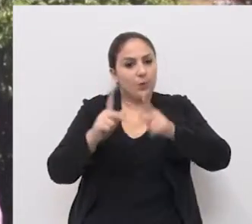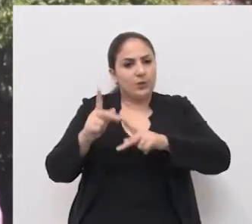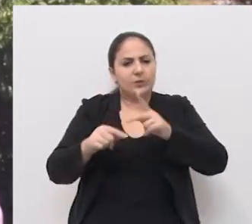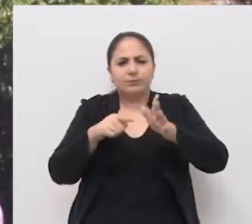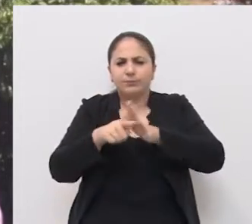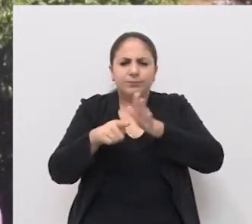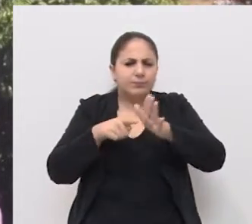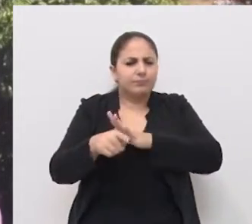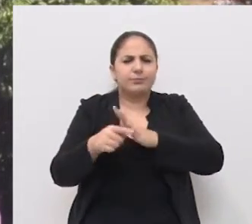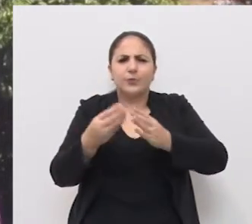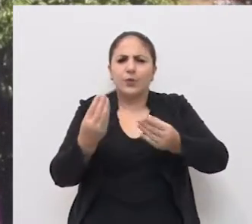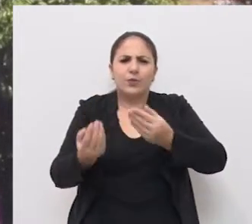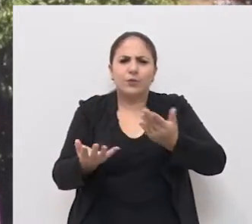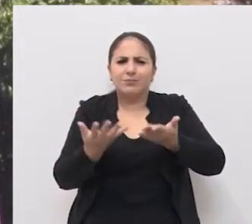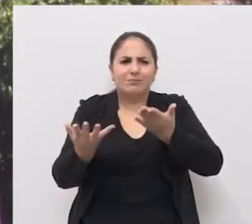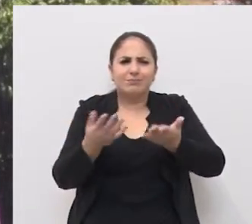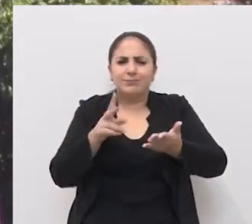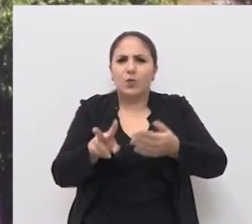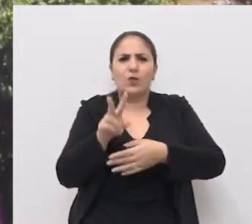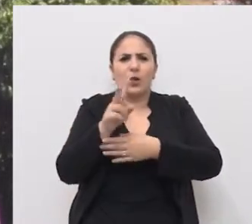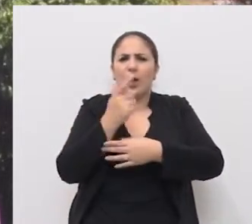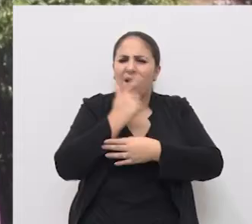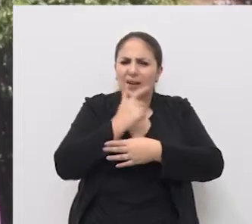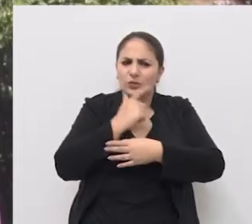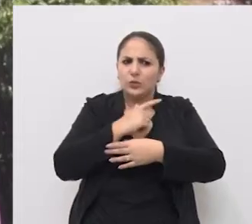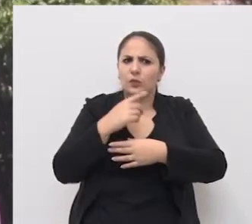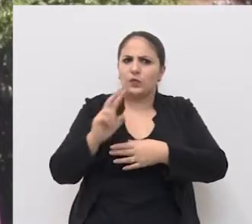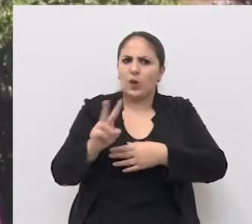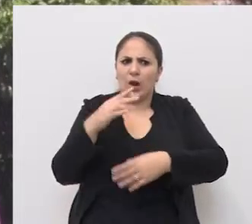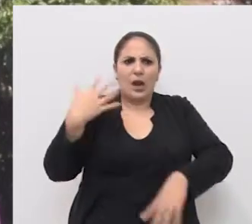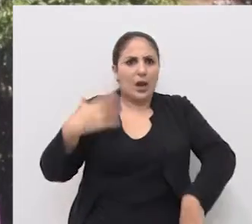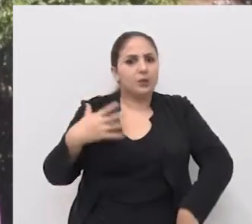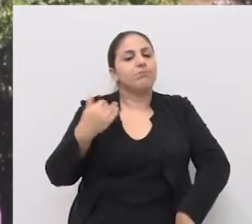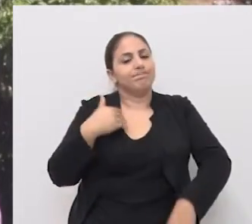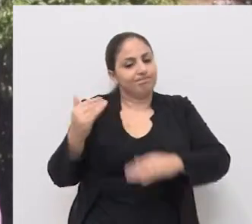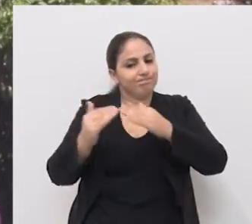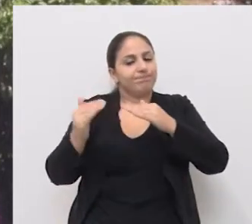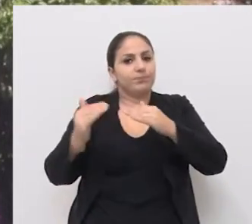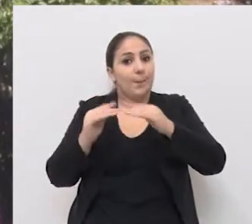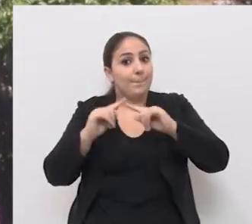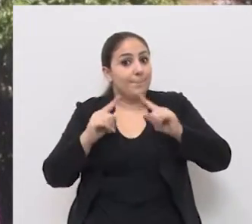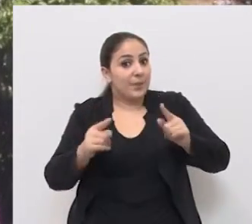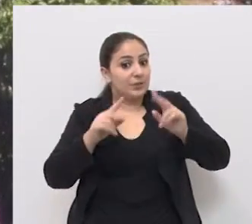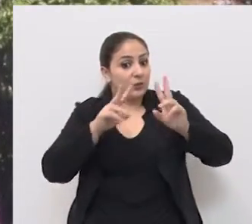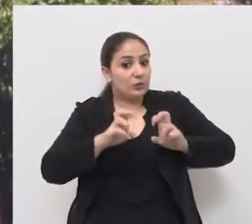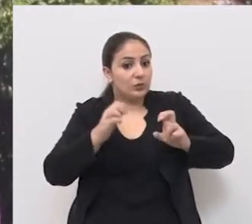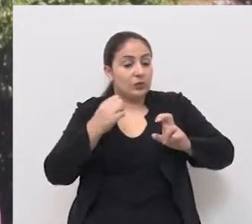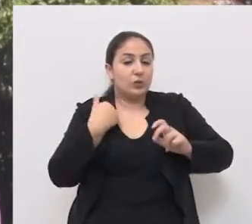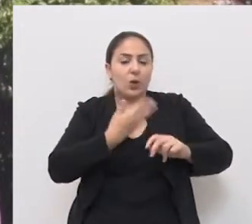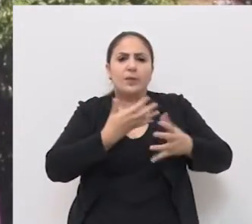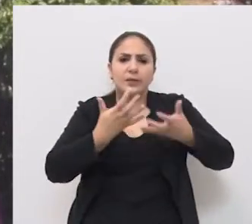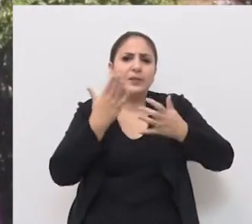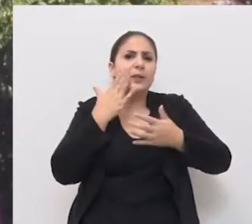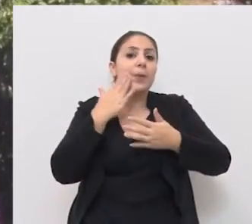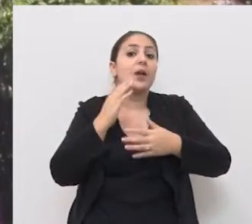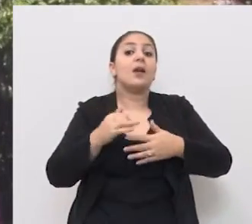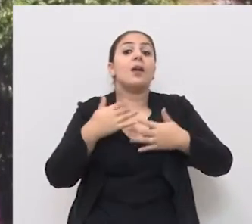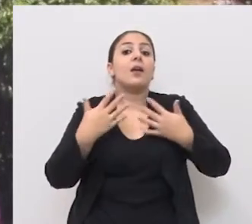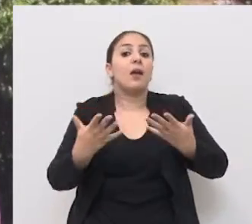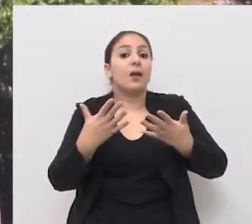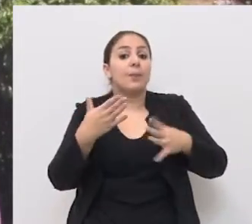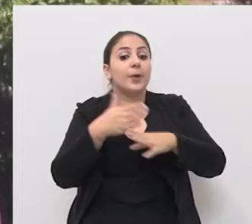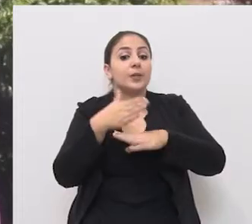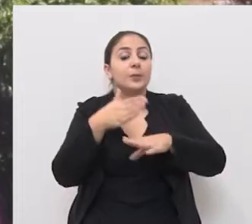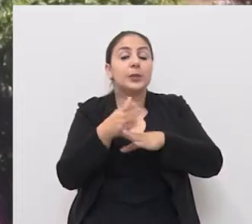a população está questionando muito esse valor, por achar que o valor ficou um valor alto, que eu também concordo, mas a questão que nós queremos saber é